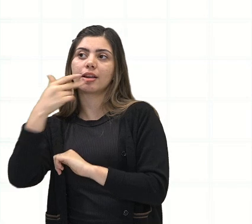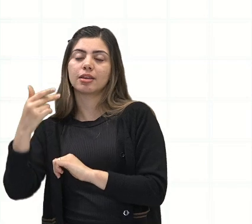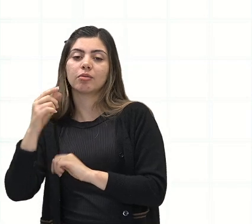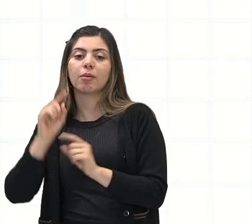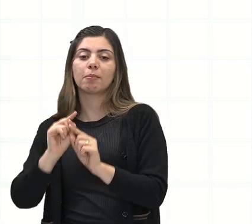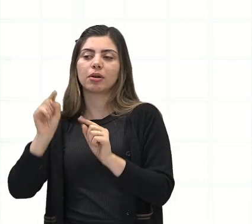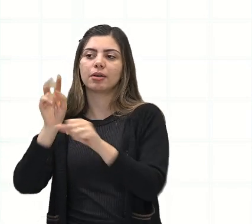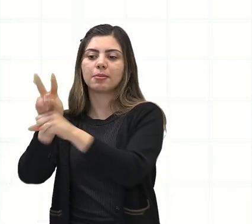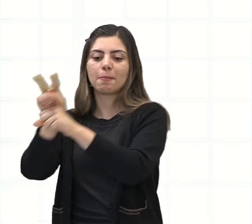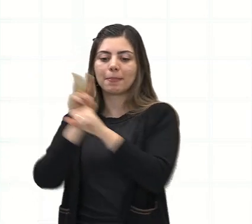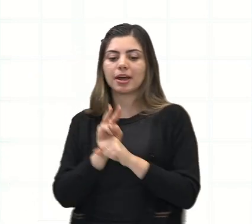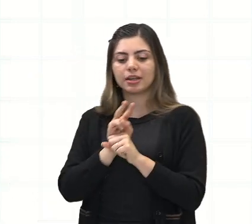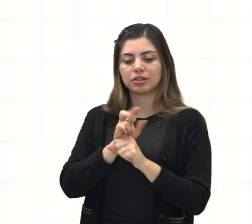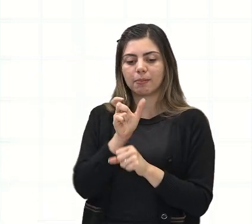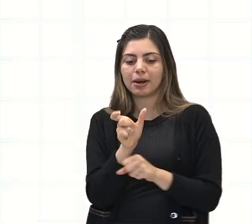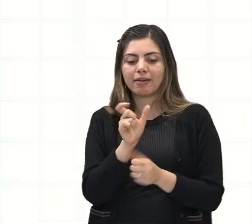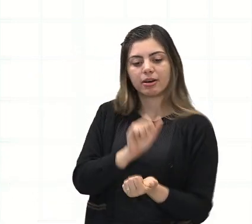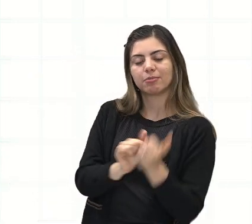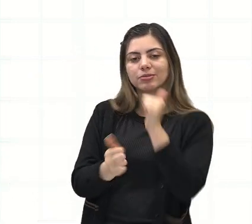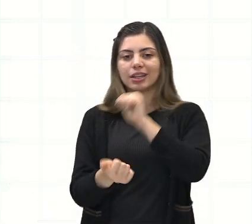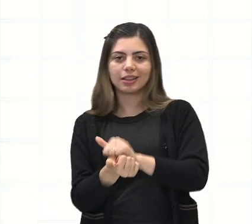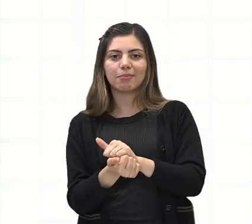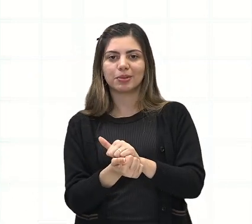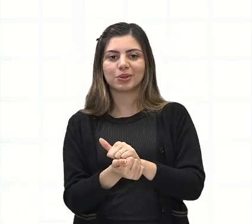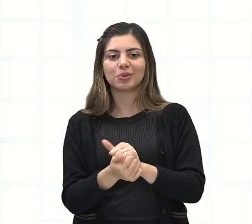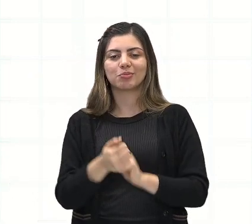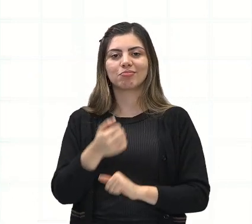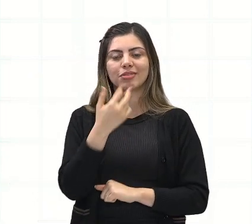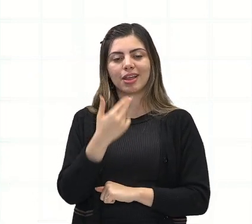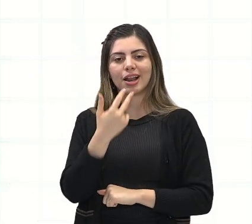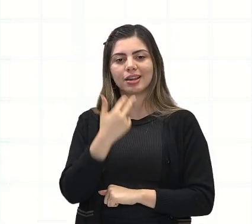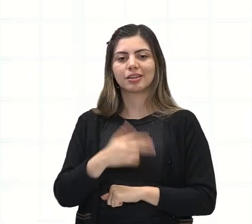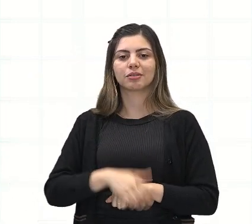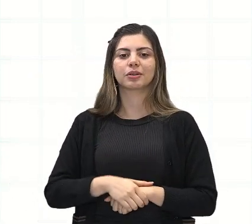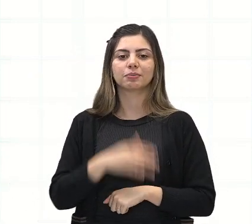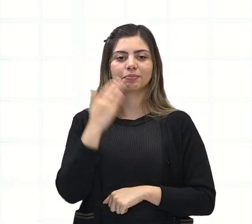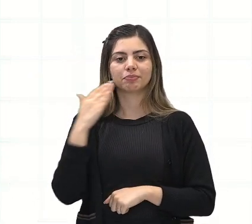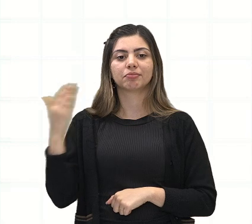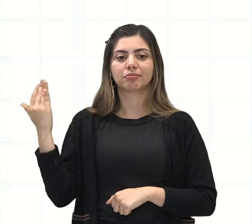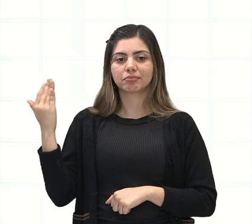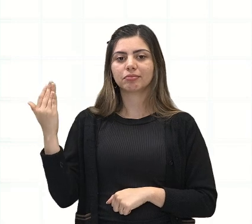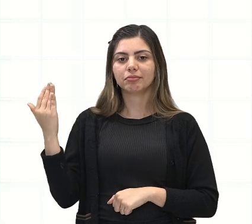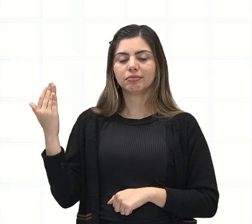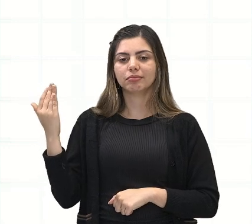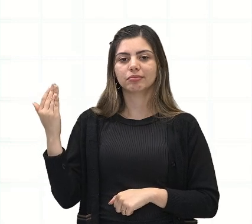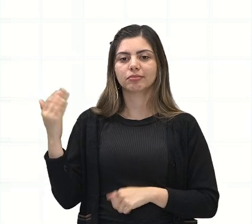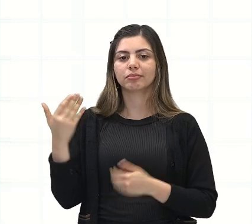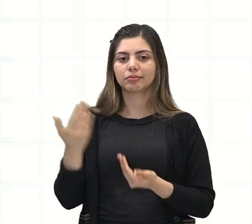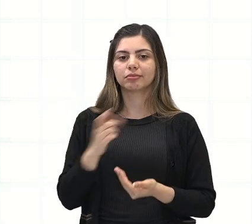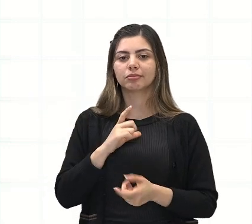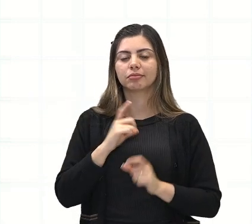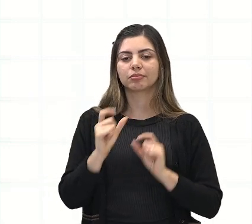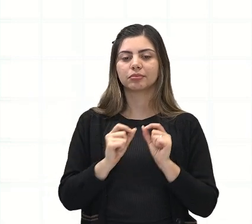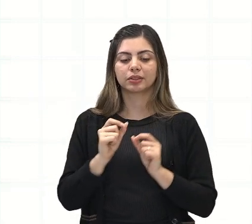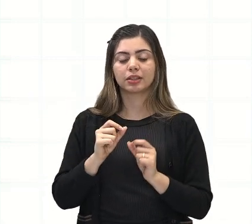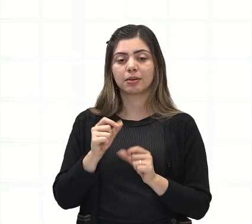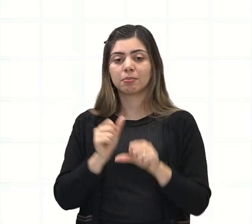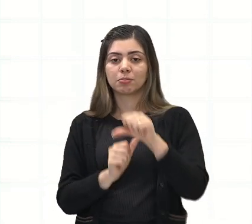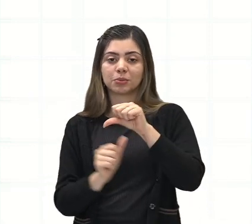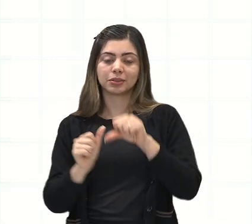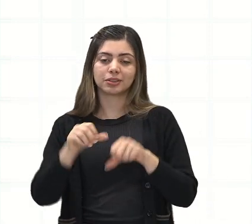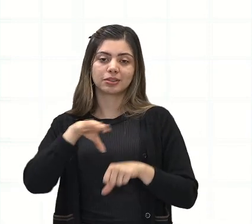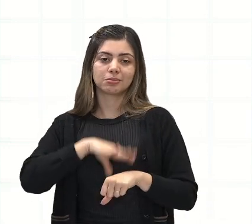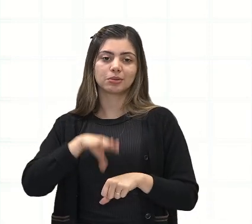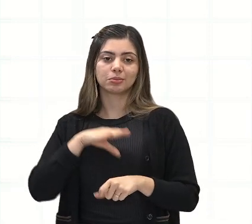é agregada, substitui esse foot, quer dizer pé no inglês, por foot na escrita do português, para se